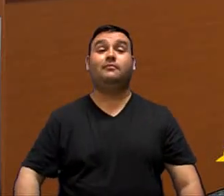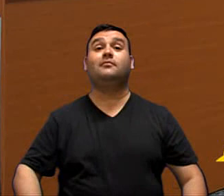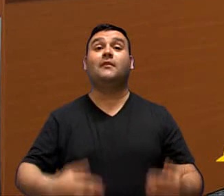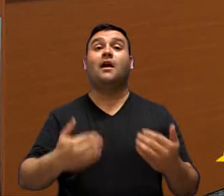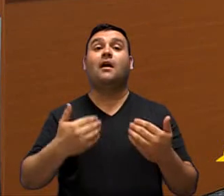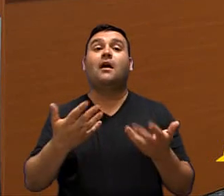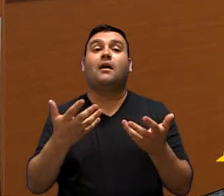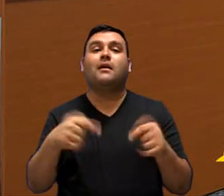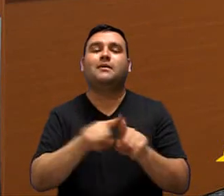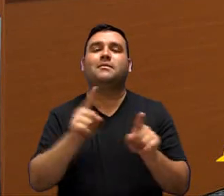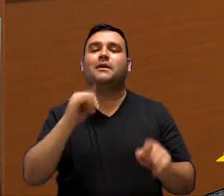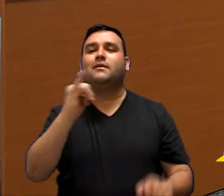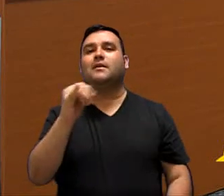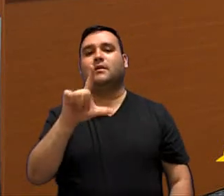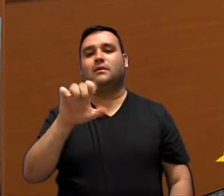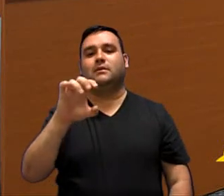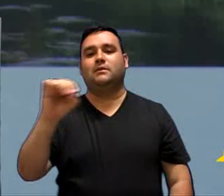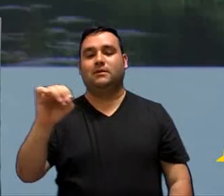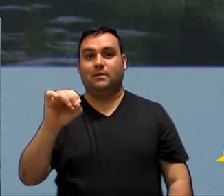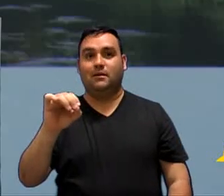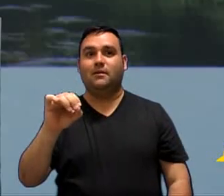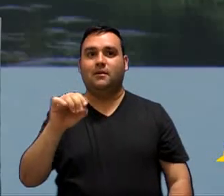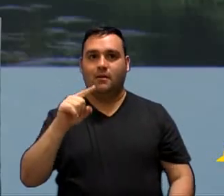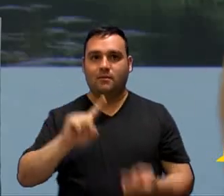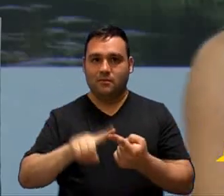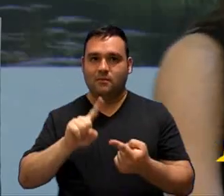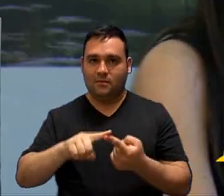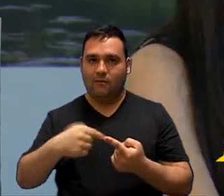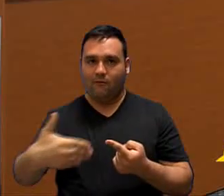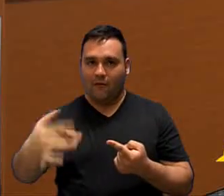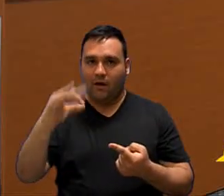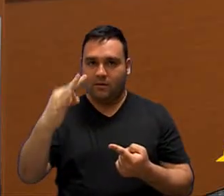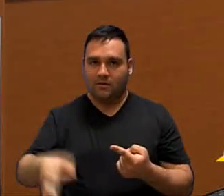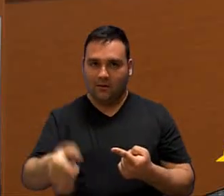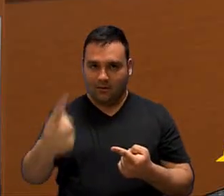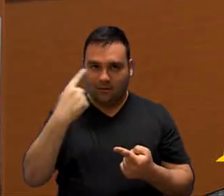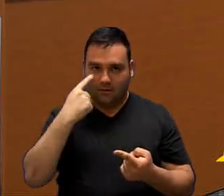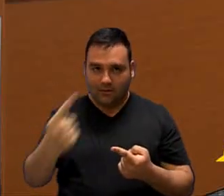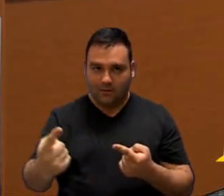Eu queria falar para o Léo que tudo que vai, volta. Pode deixar.